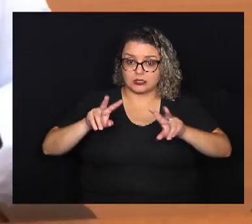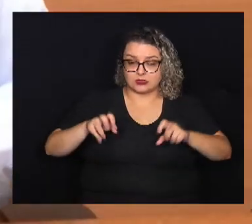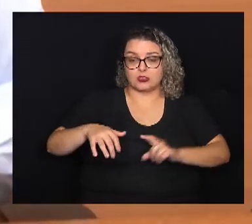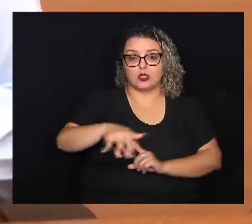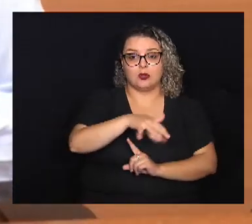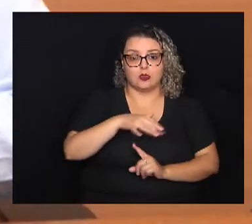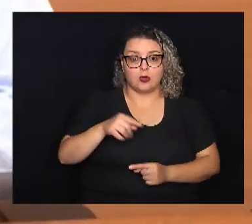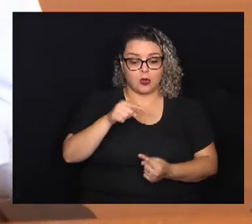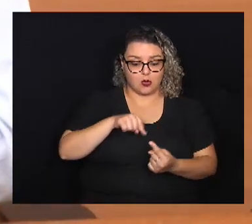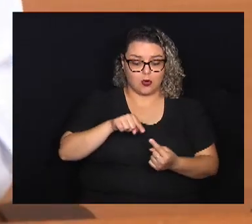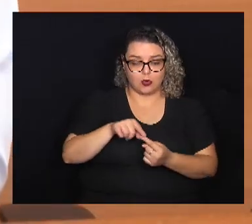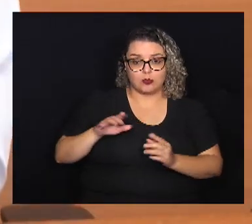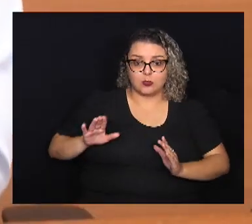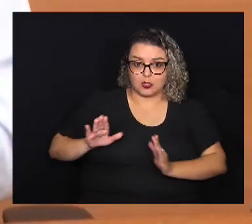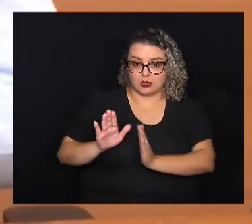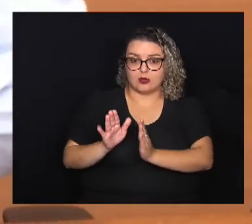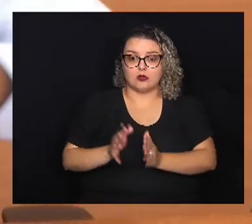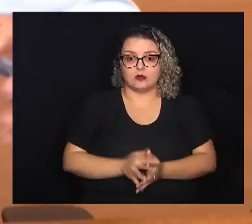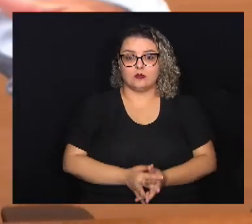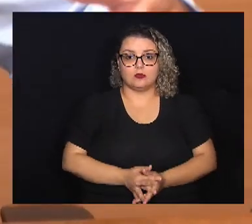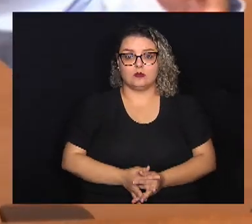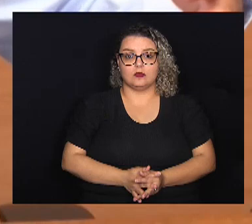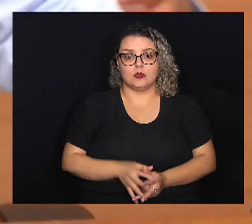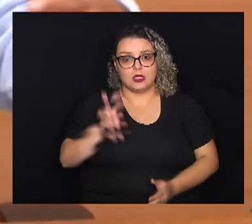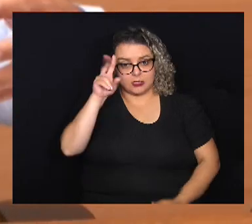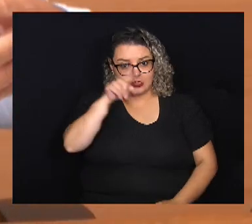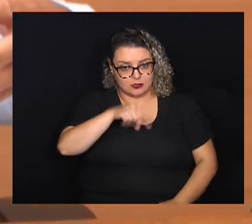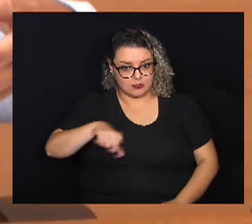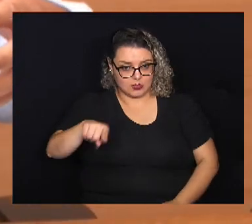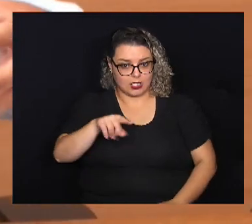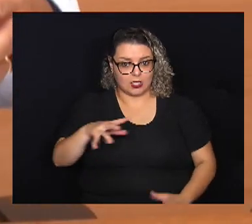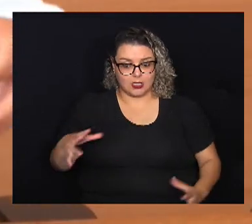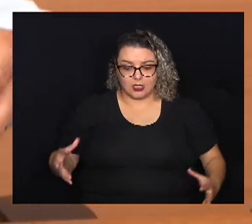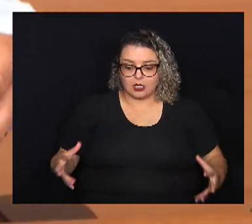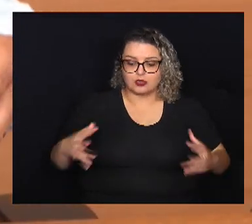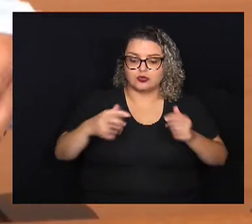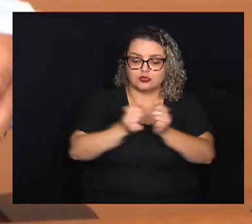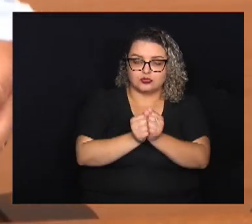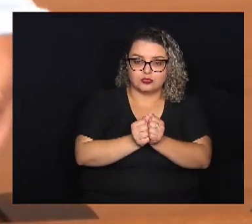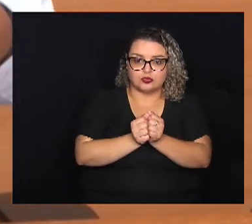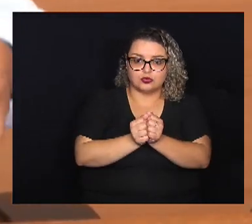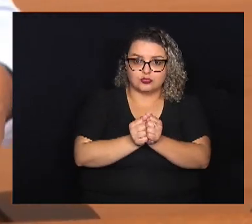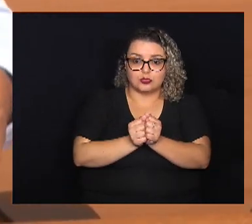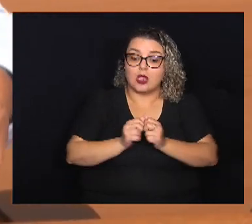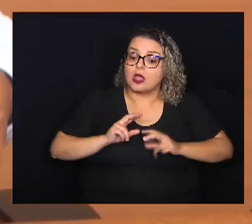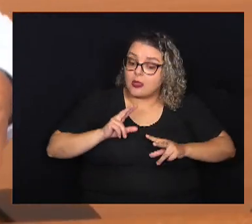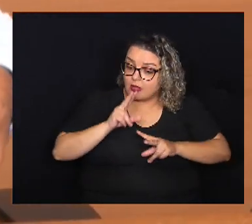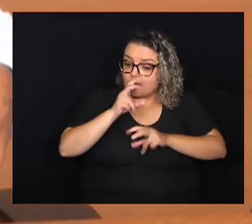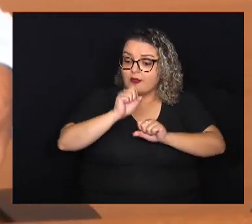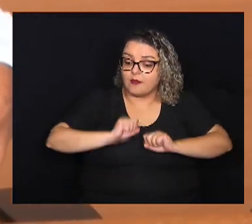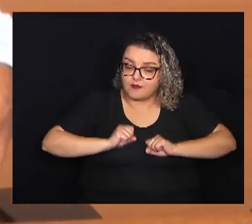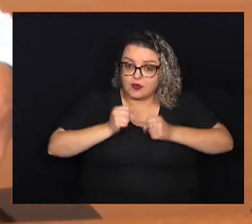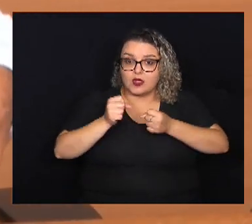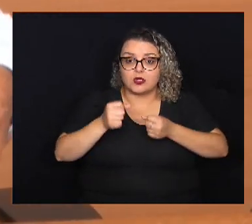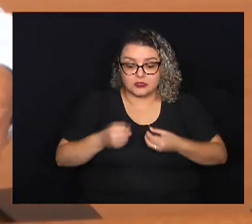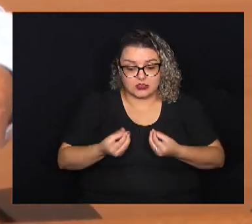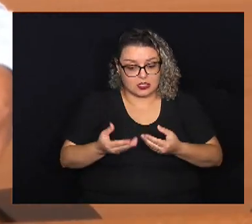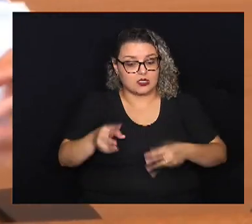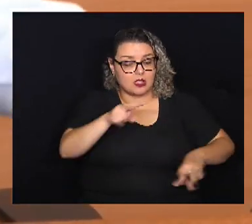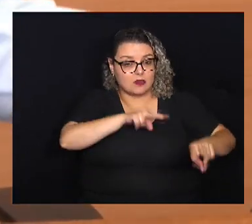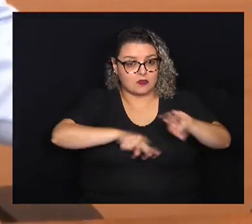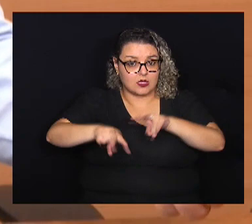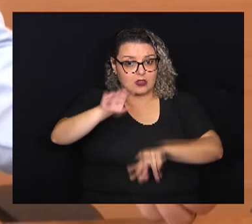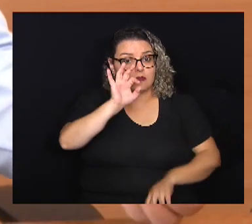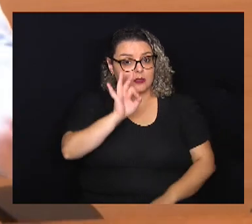O objetivo da Frente só lembrando a vocês é juntar e a gente ganha força da visibilidade tá certo?